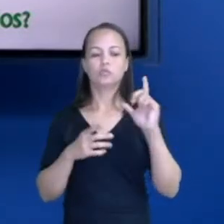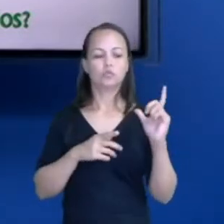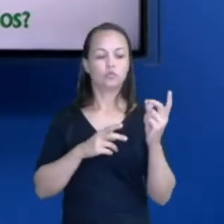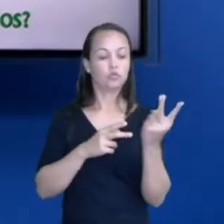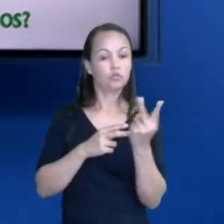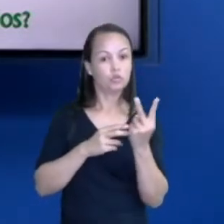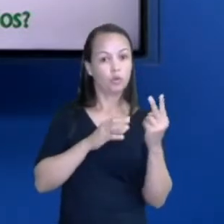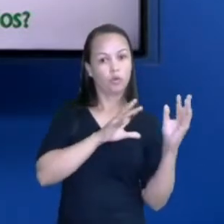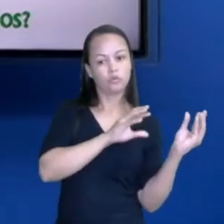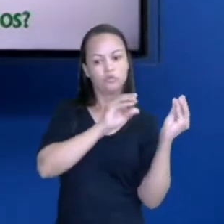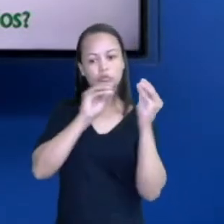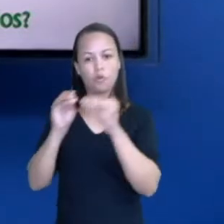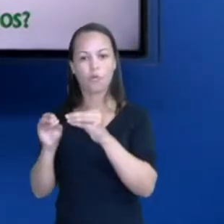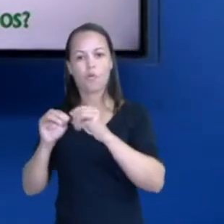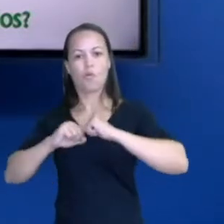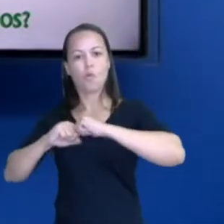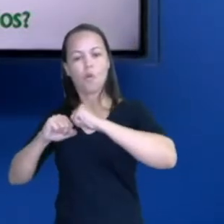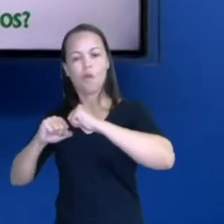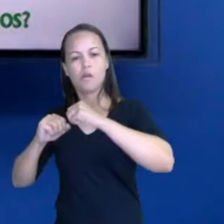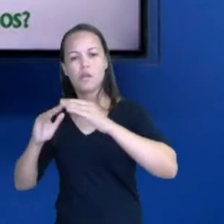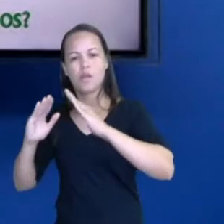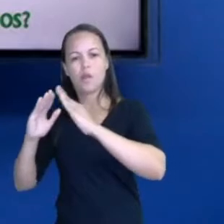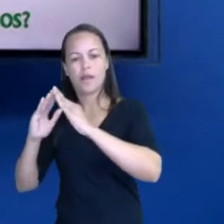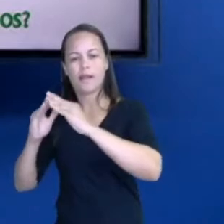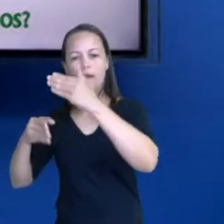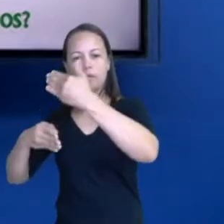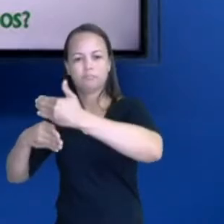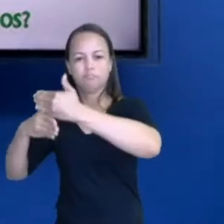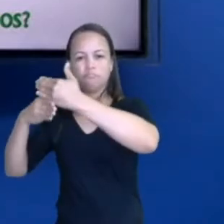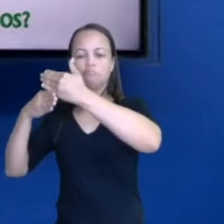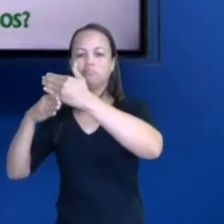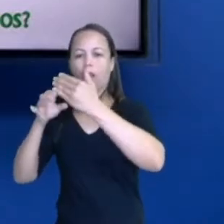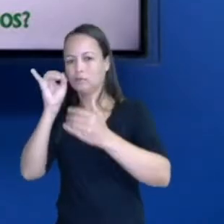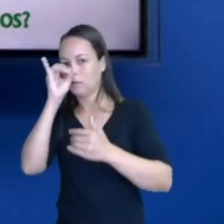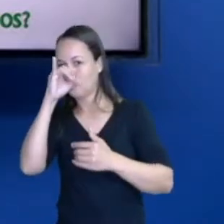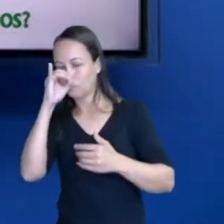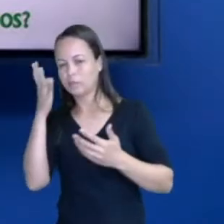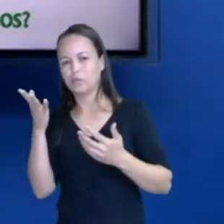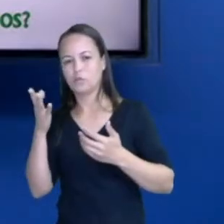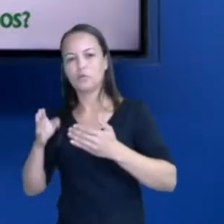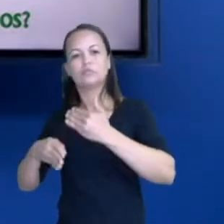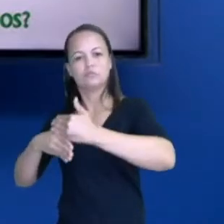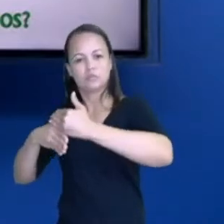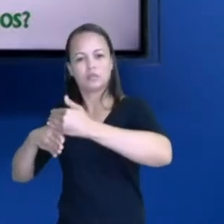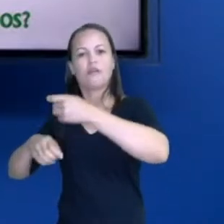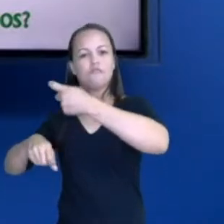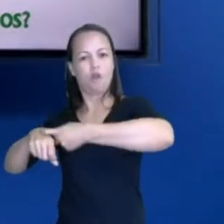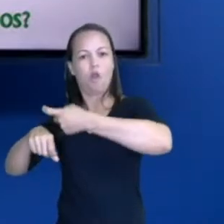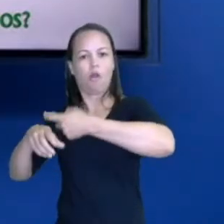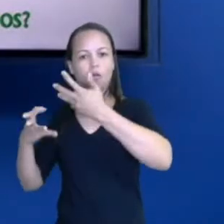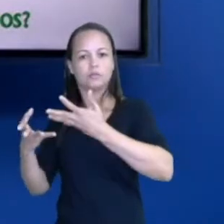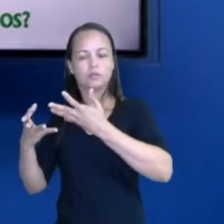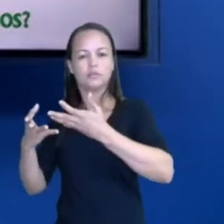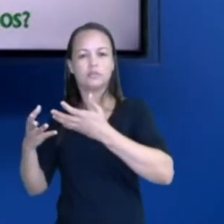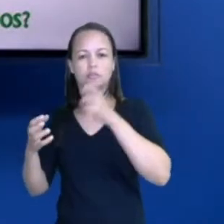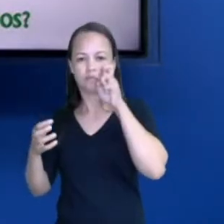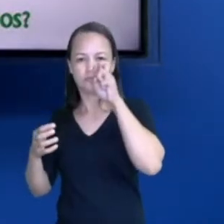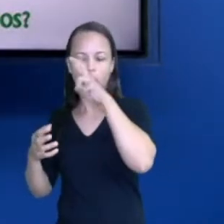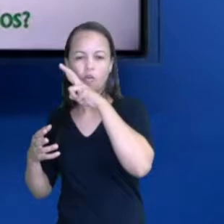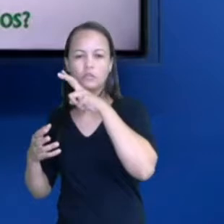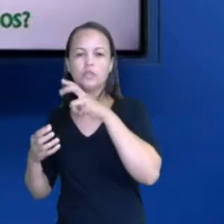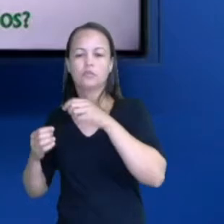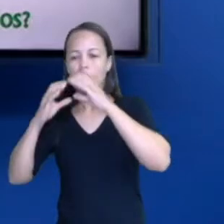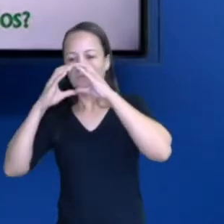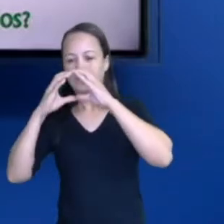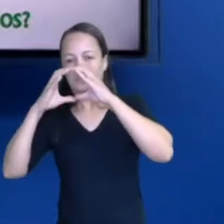para a casinha do irmãozinho que tinha construído o quê? De alvenaria, a casinha mais resistente. E quando o lobo soprou, ele conseguiu